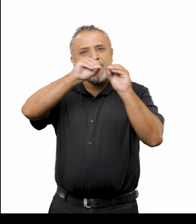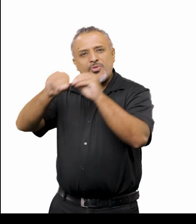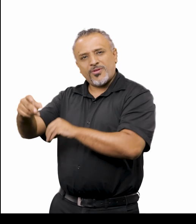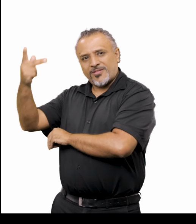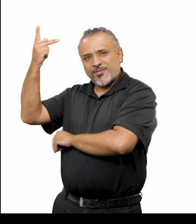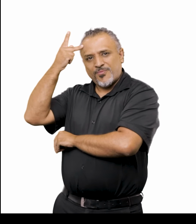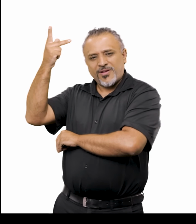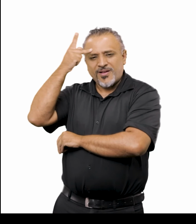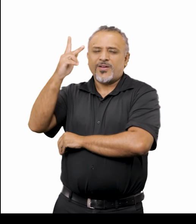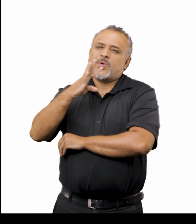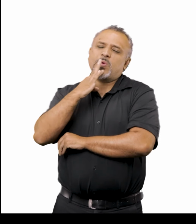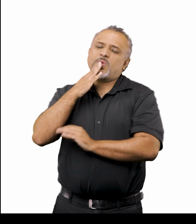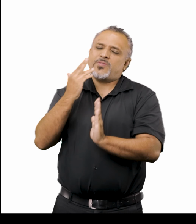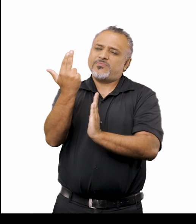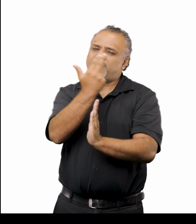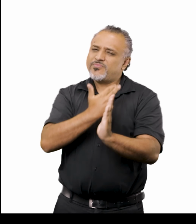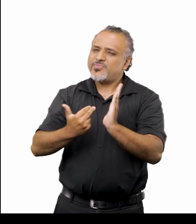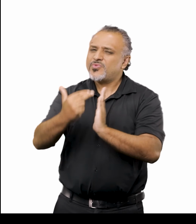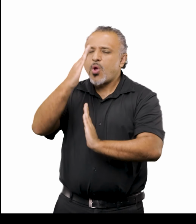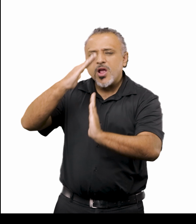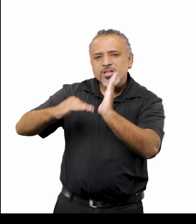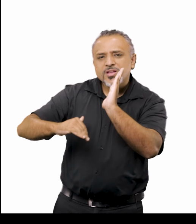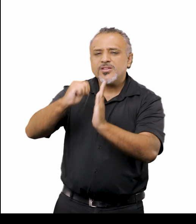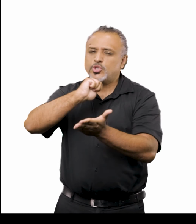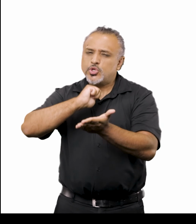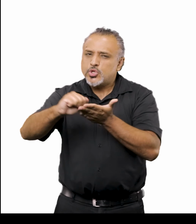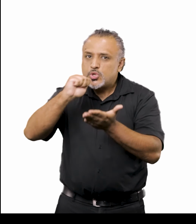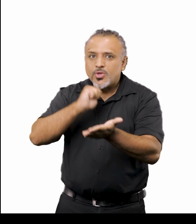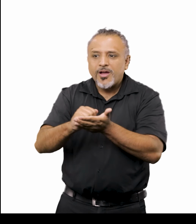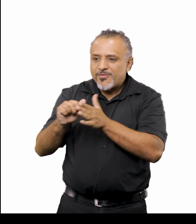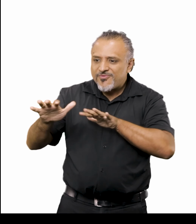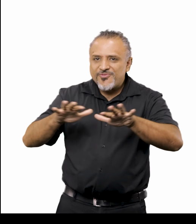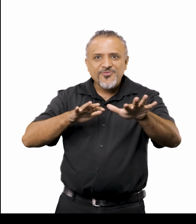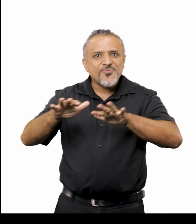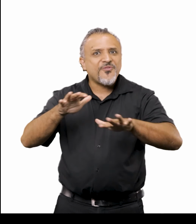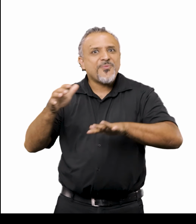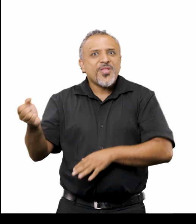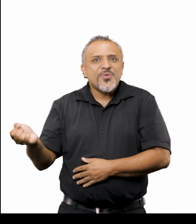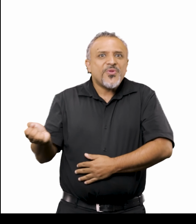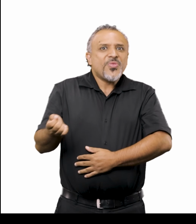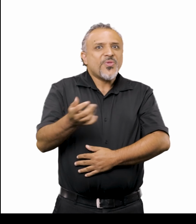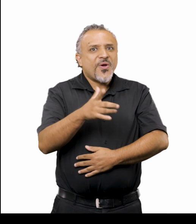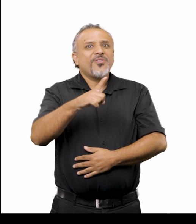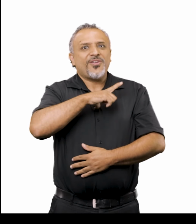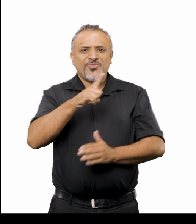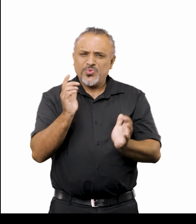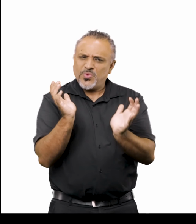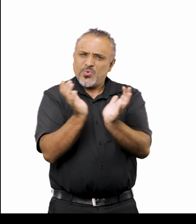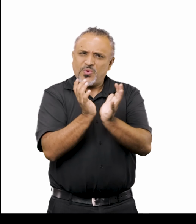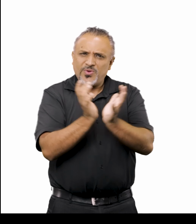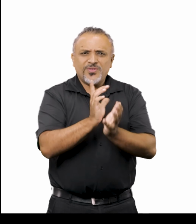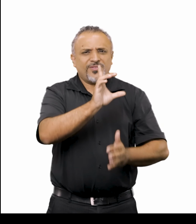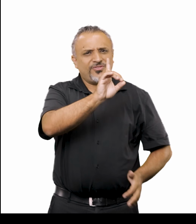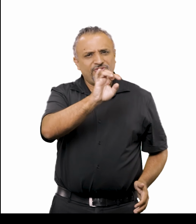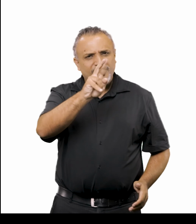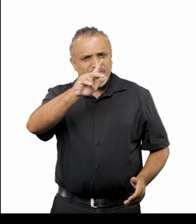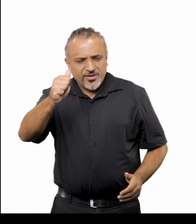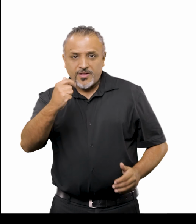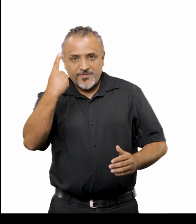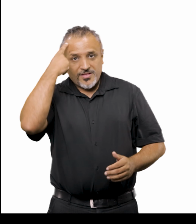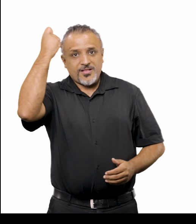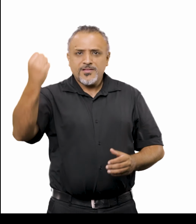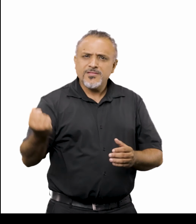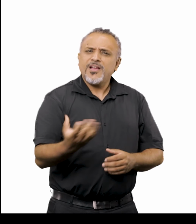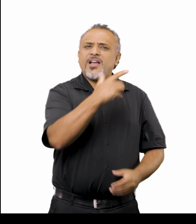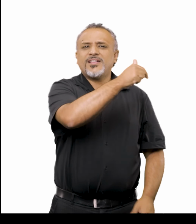Paulo, conheceu vários dos artistas, pintores e escritores que iniciavam o movimento modernista. Junto a esse grupo, de Cavalcanti